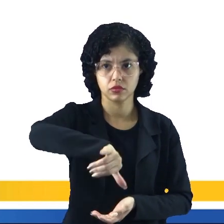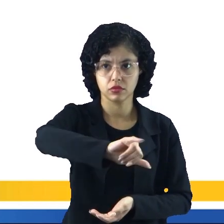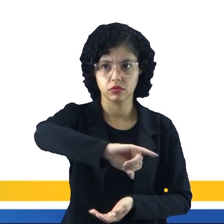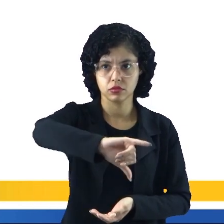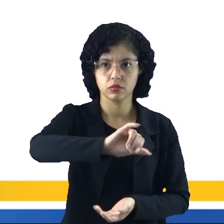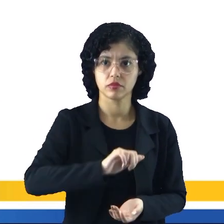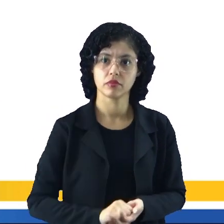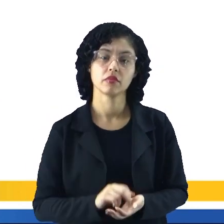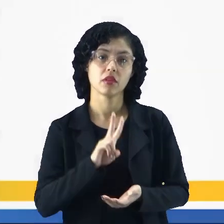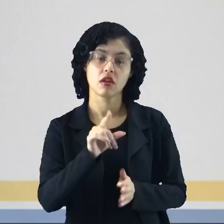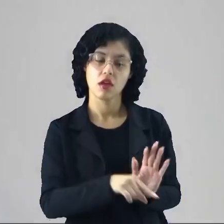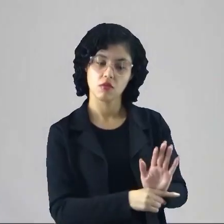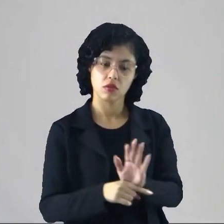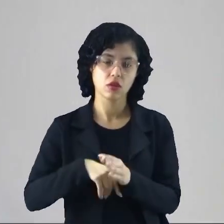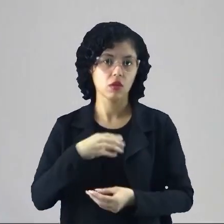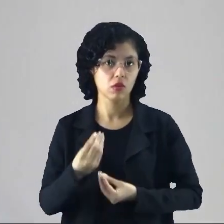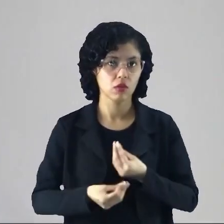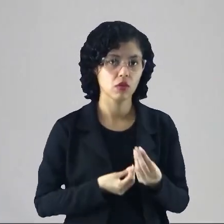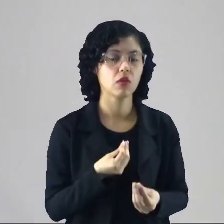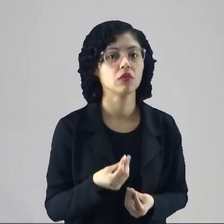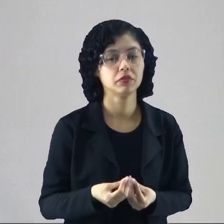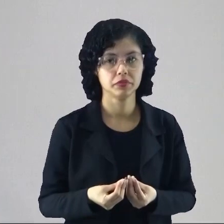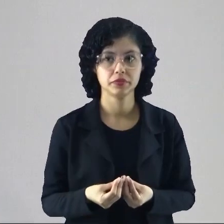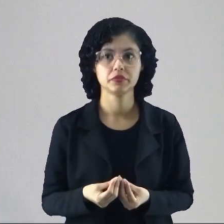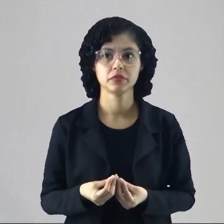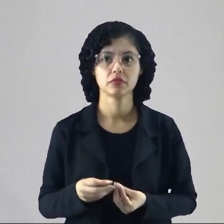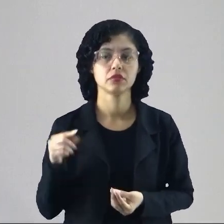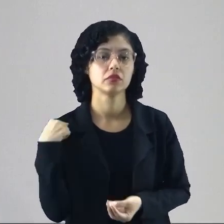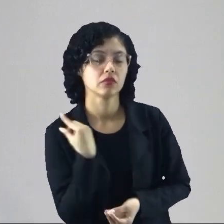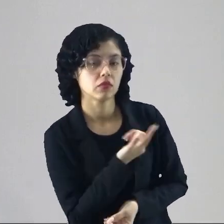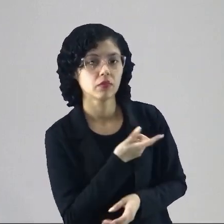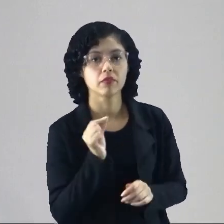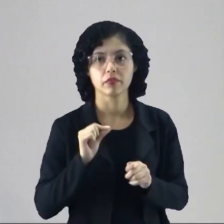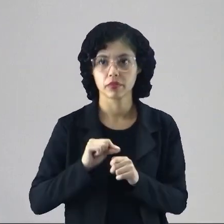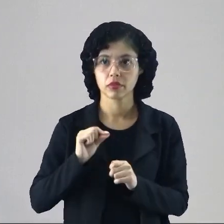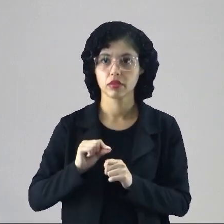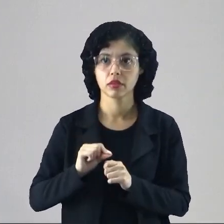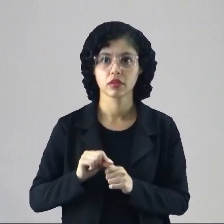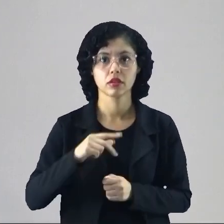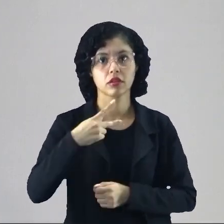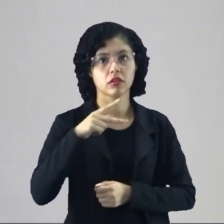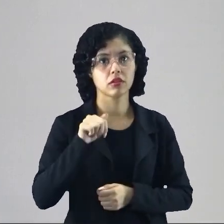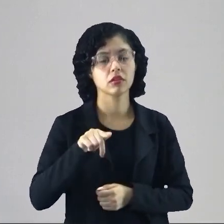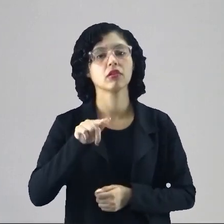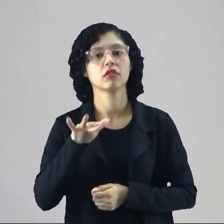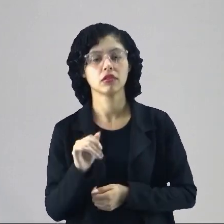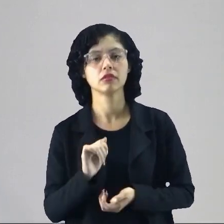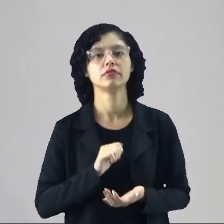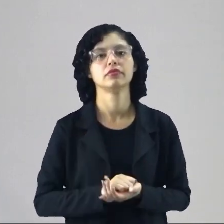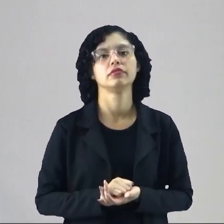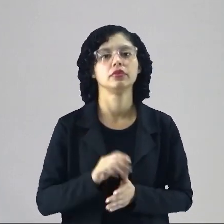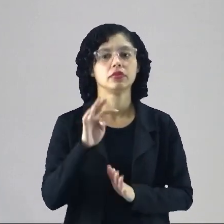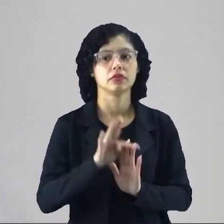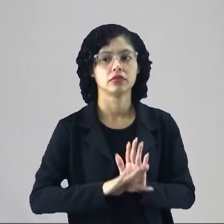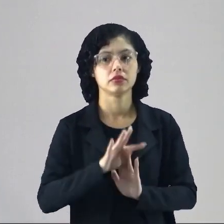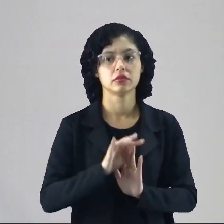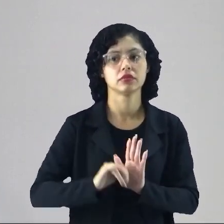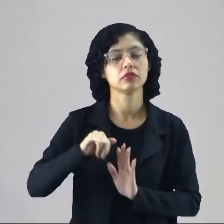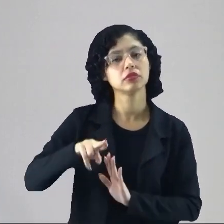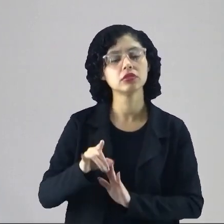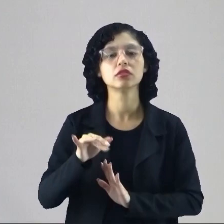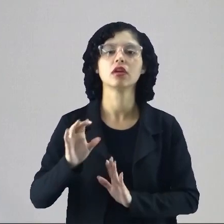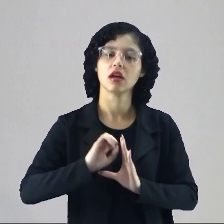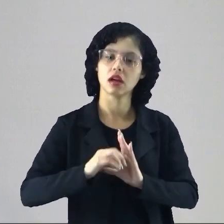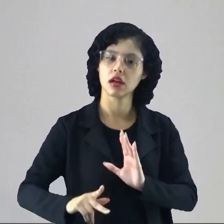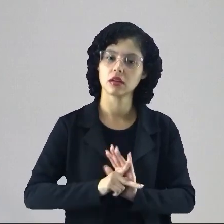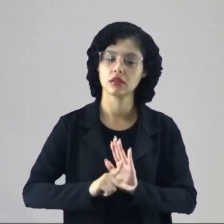aí ele vai mostrando né Para a gente como fazer aquela panqueca certo então é o texto injuntivo